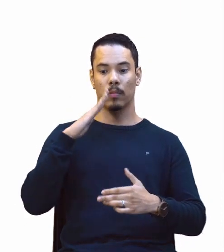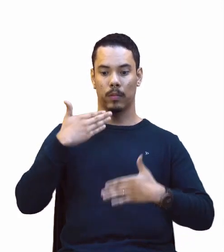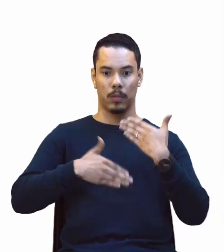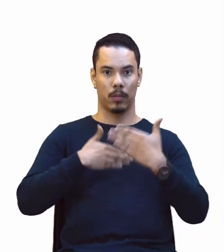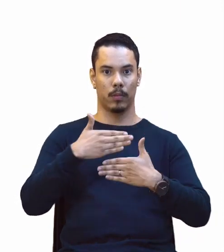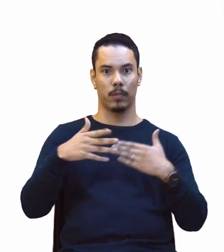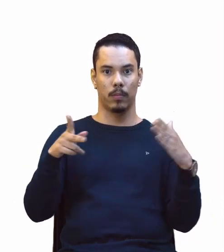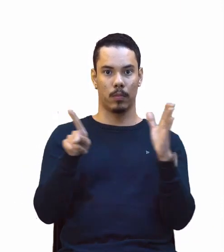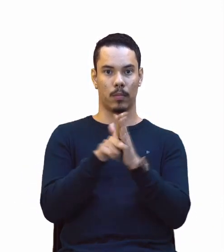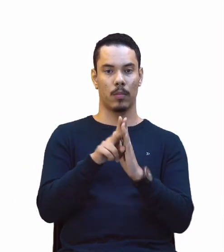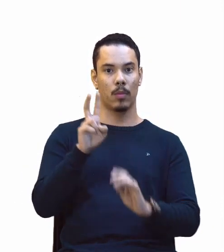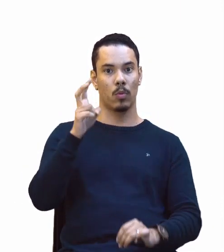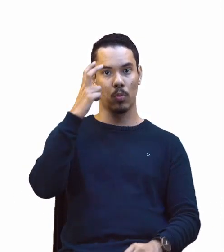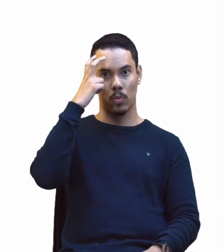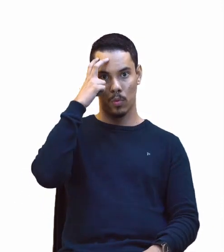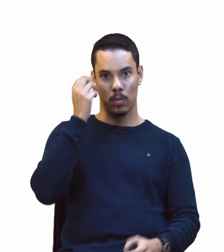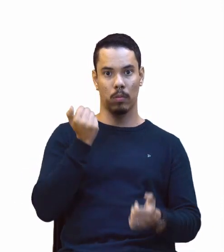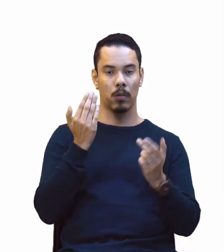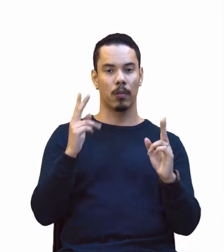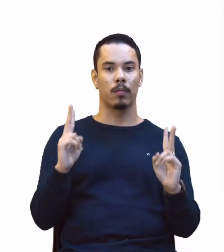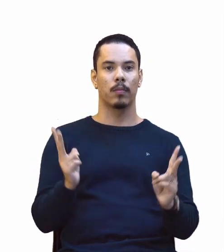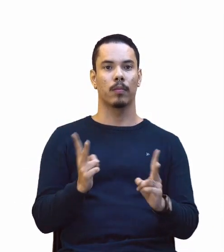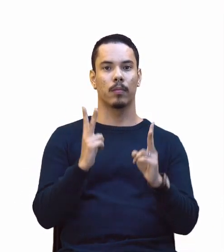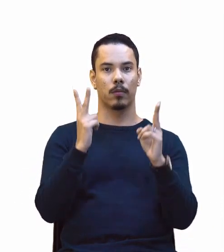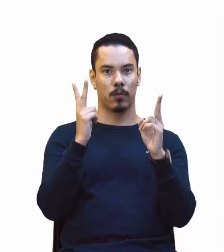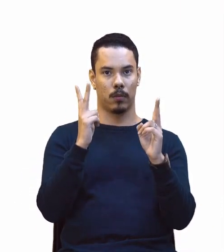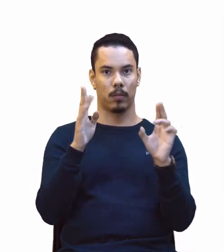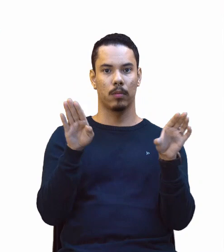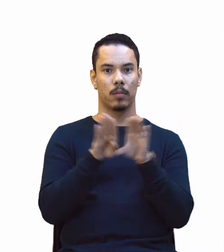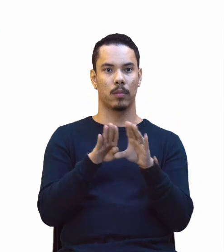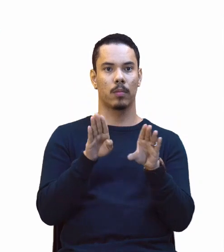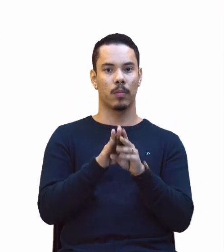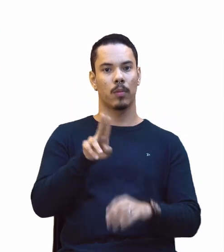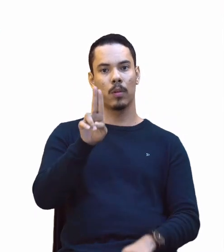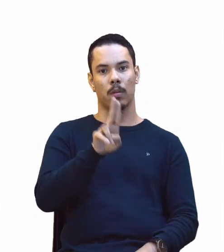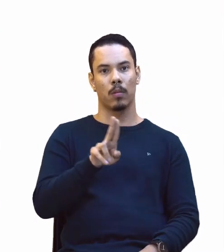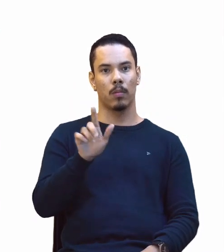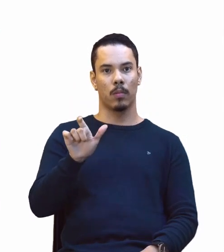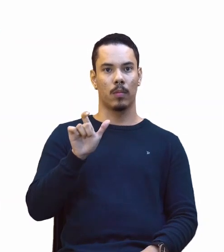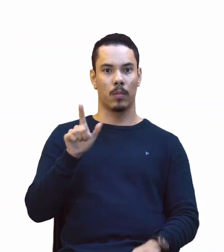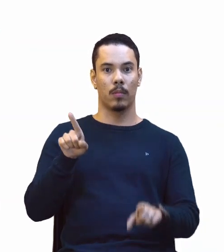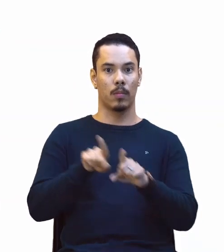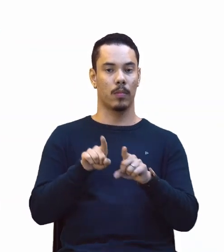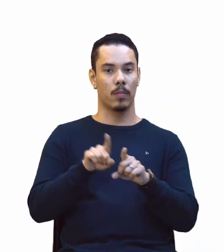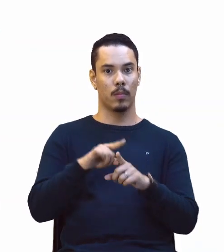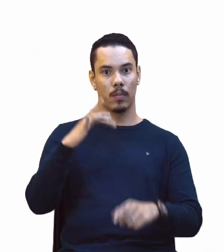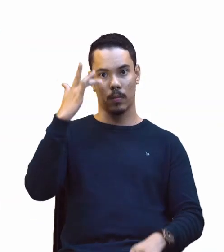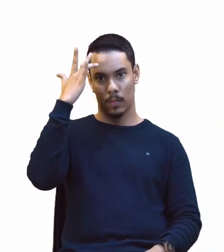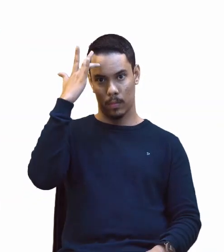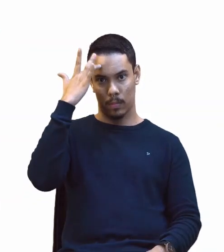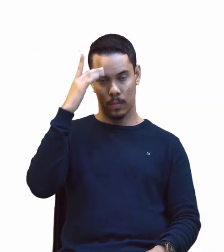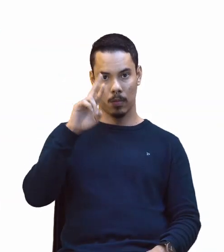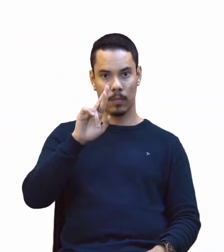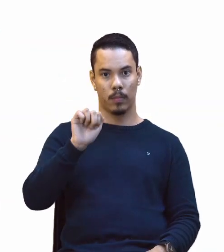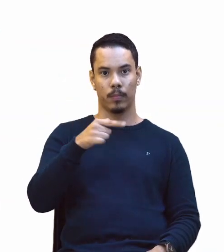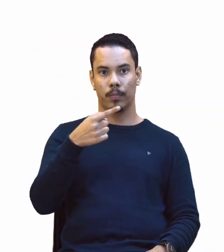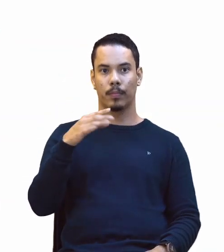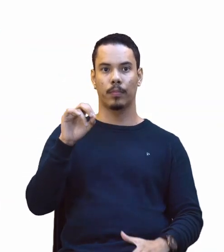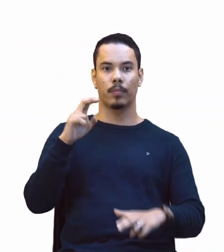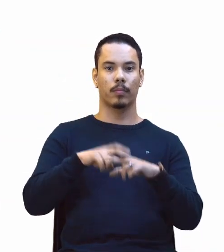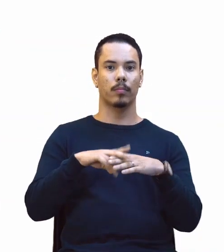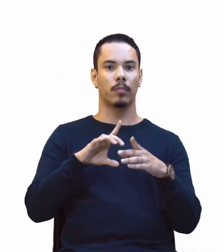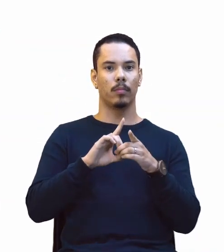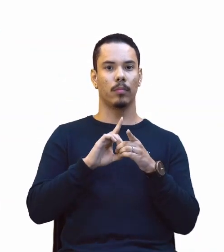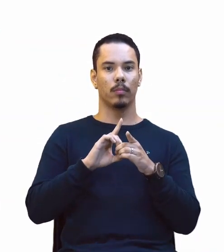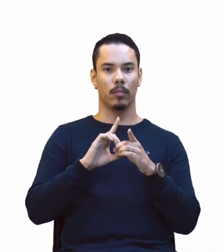de uma cultura que valorizou o uso da palavra e da razão. Na democracia, os conflitos